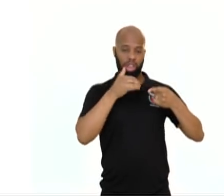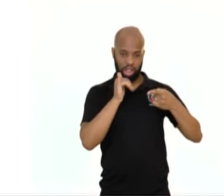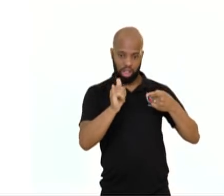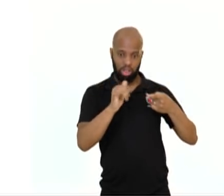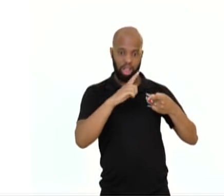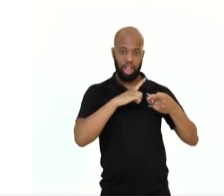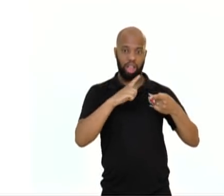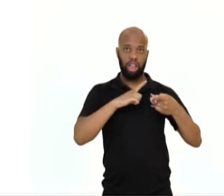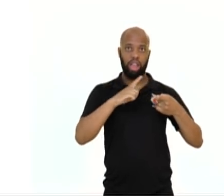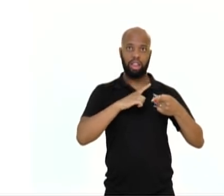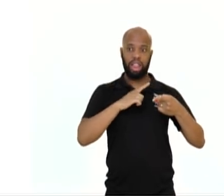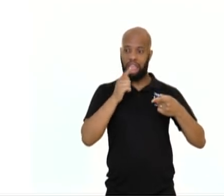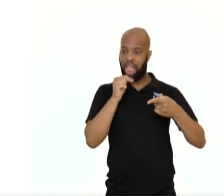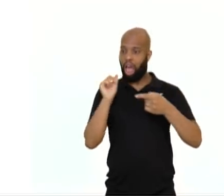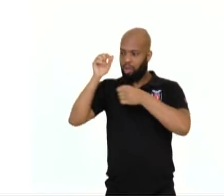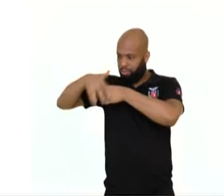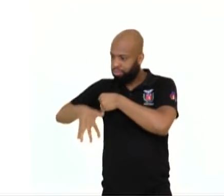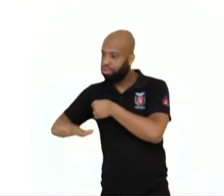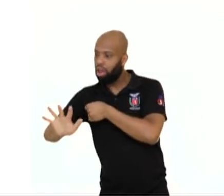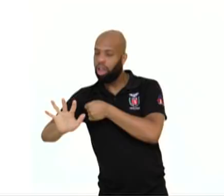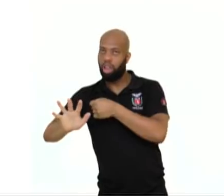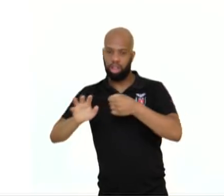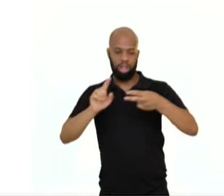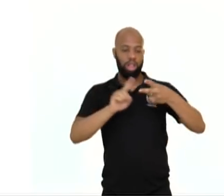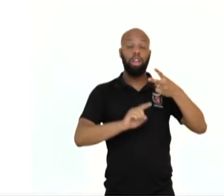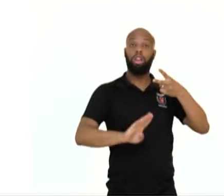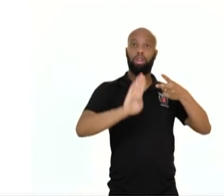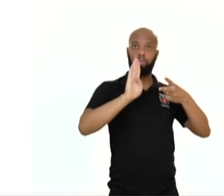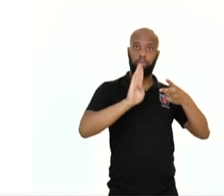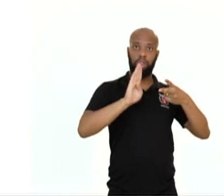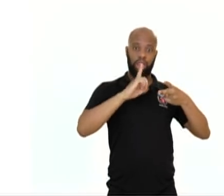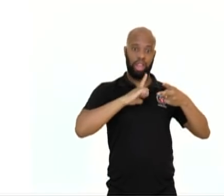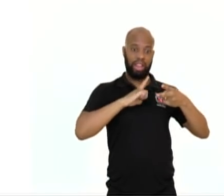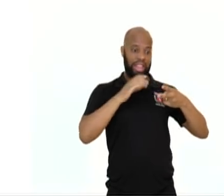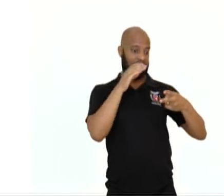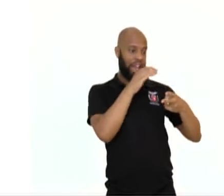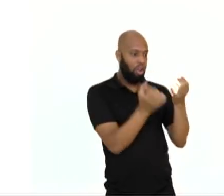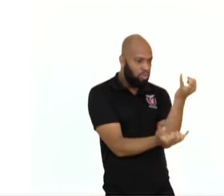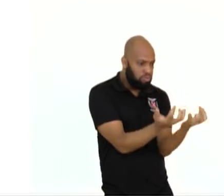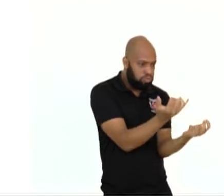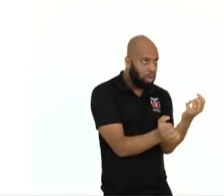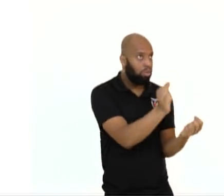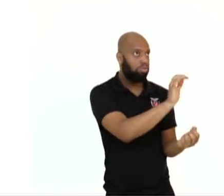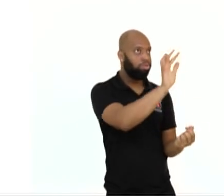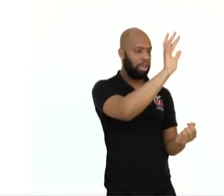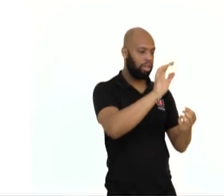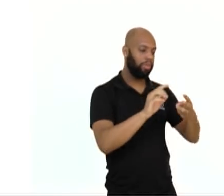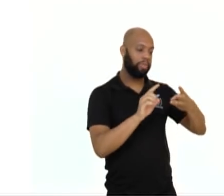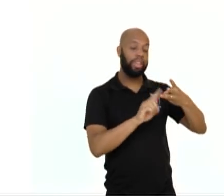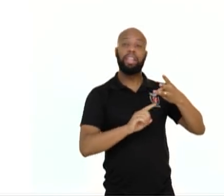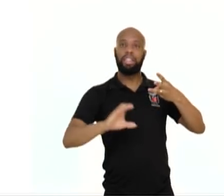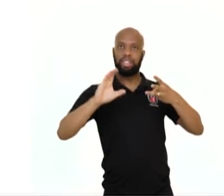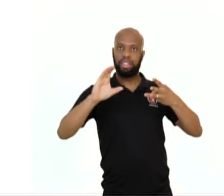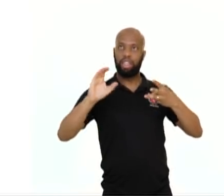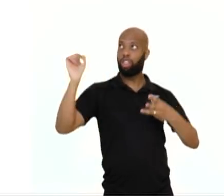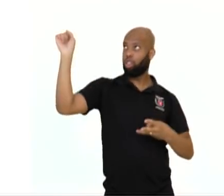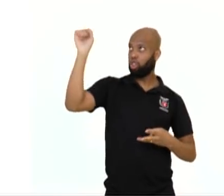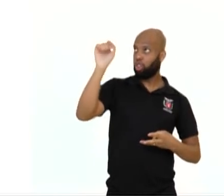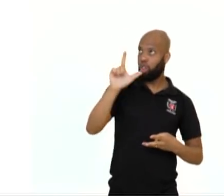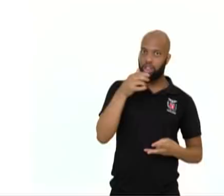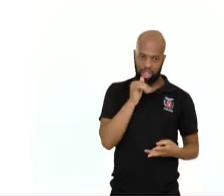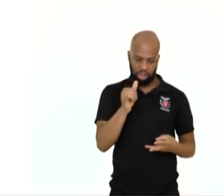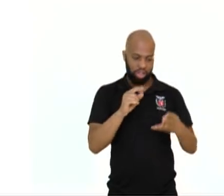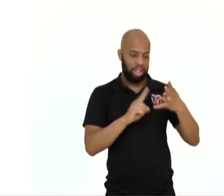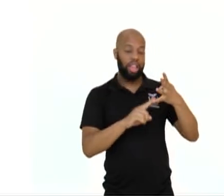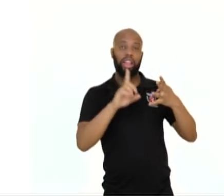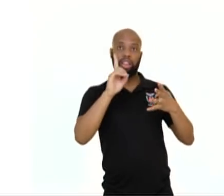produzida pelas hidrelétricas. B, energia produzida pelas termoelétricas. C, energia solar. Ou letra D,